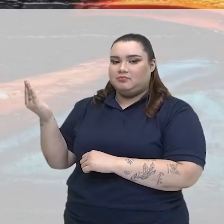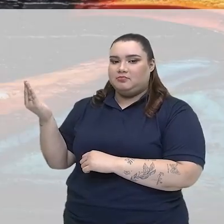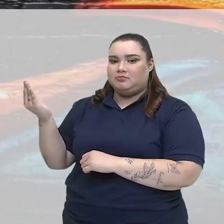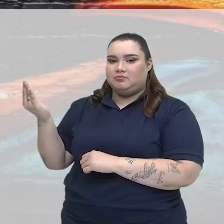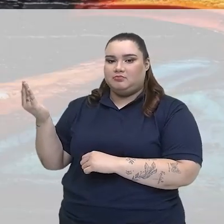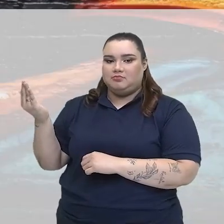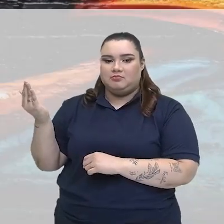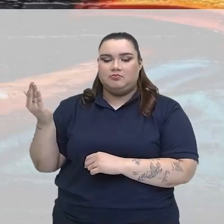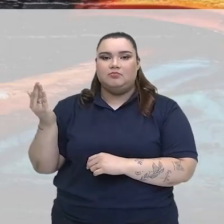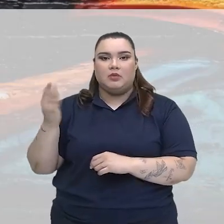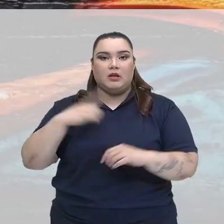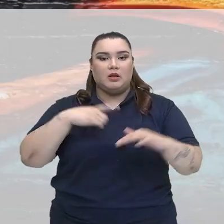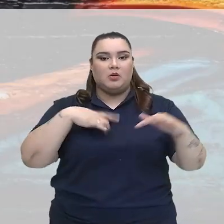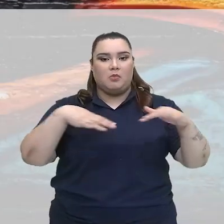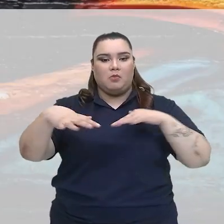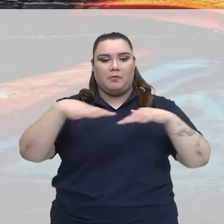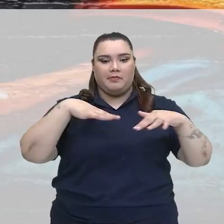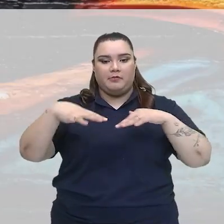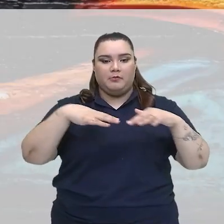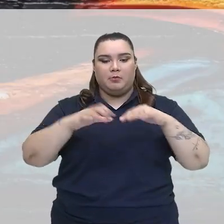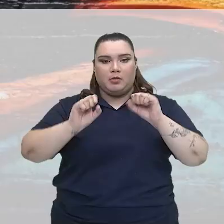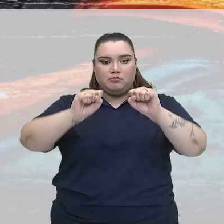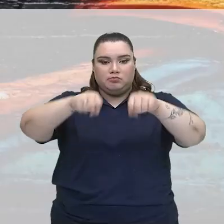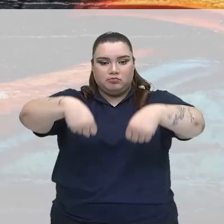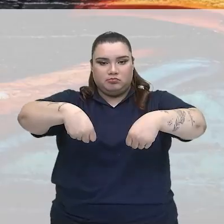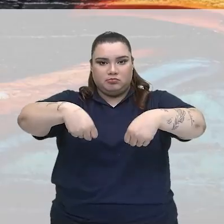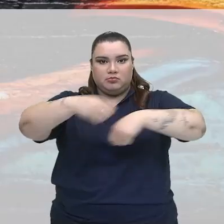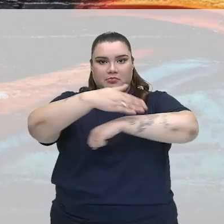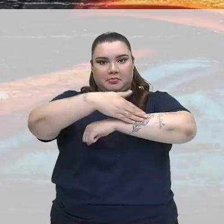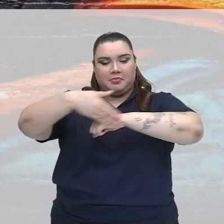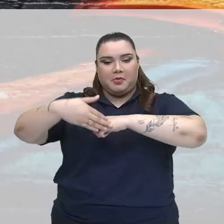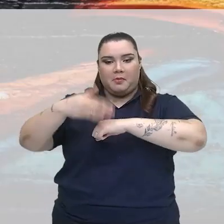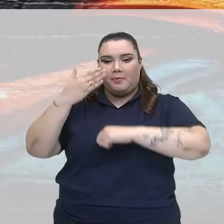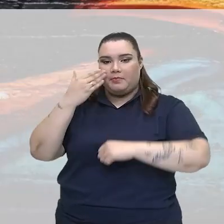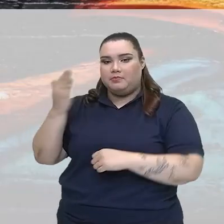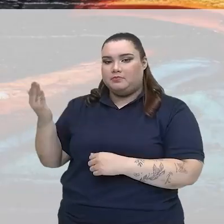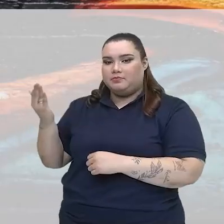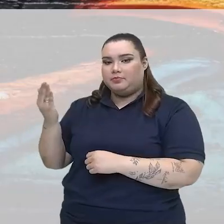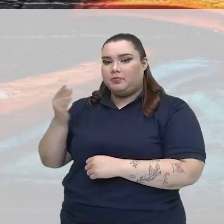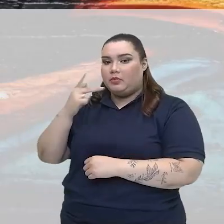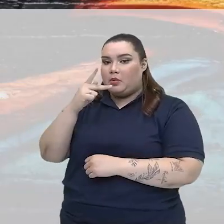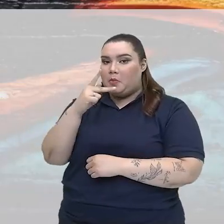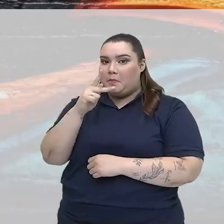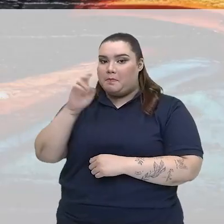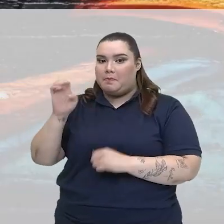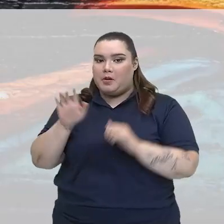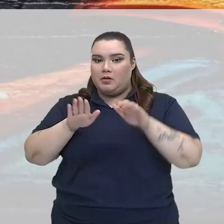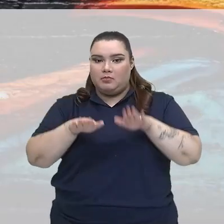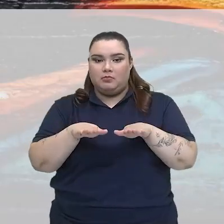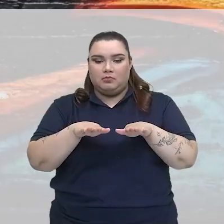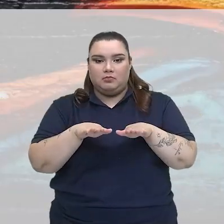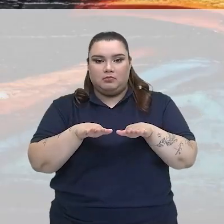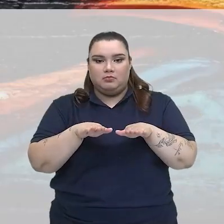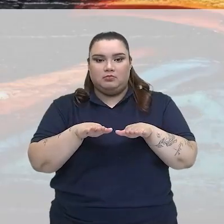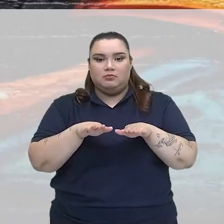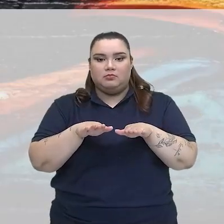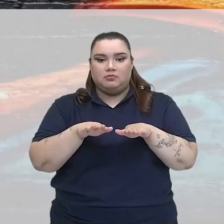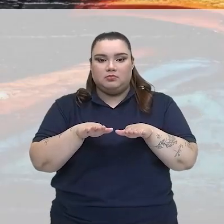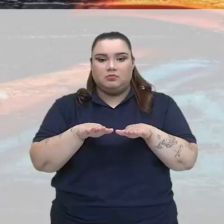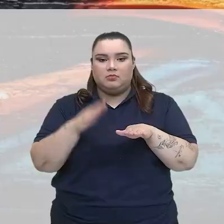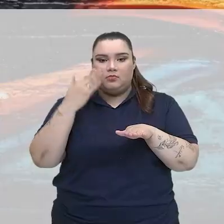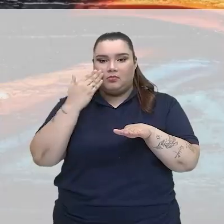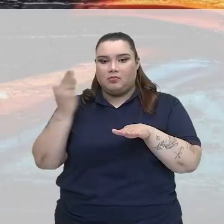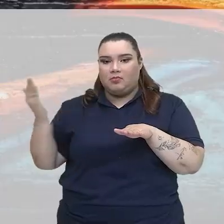se flexionam e o punho apontado para baixo. E a ponta do meu pé, ela